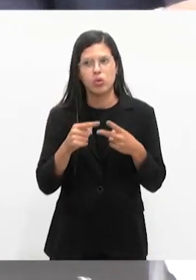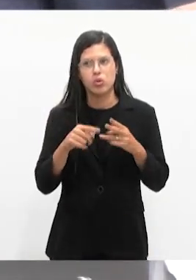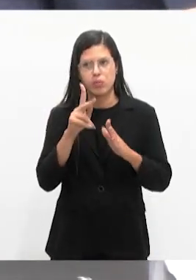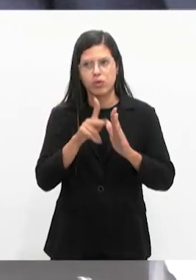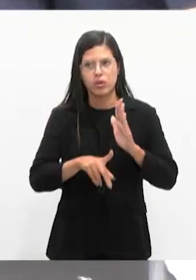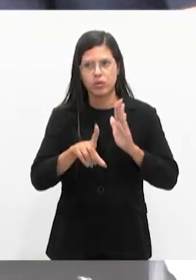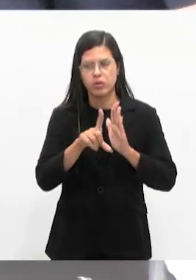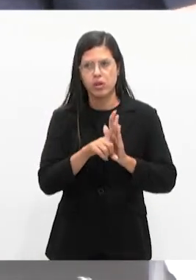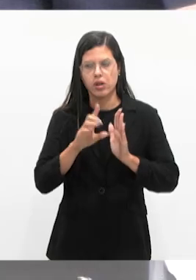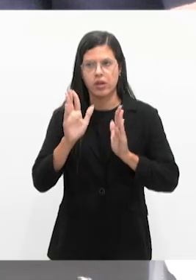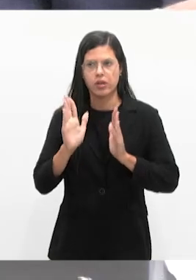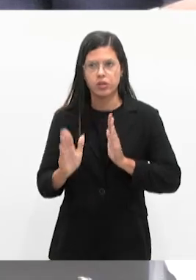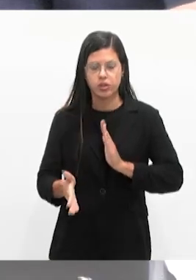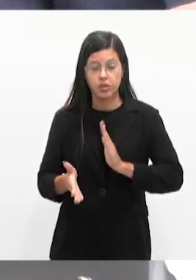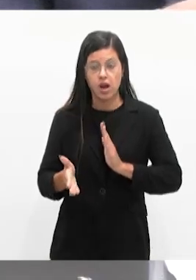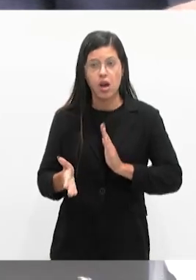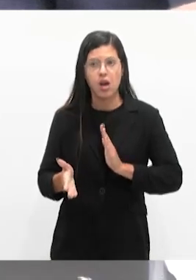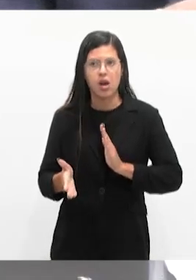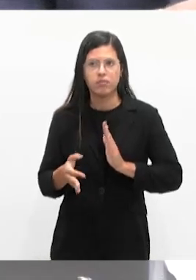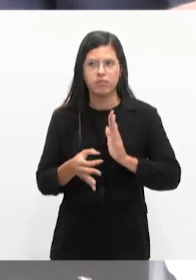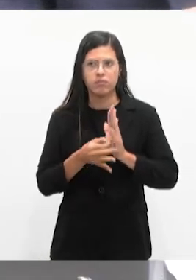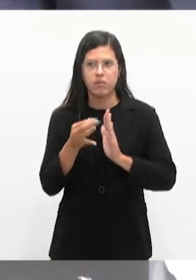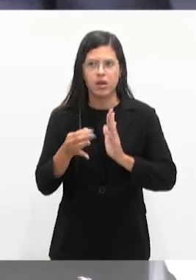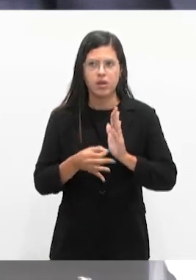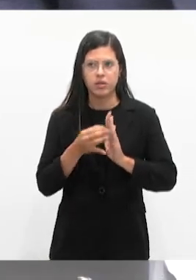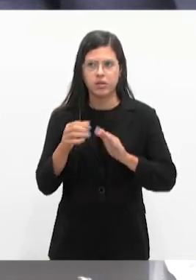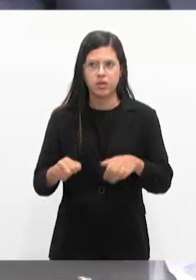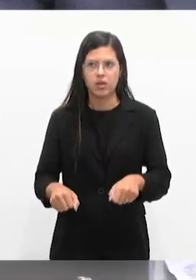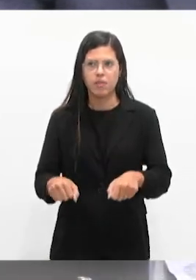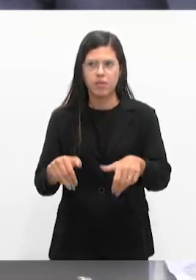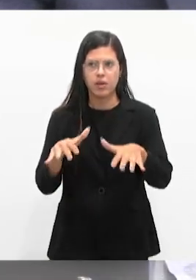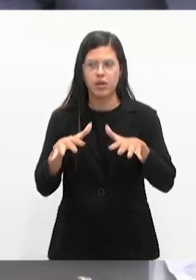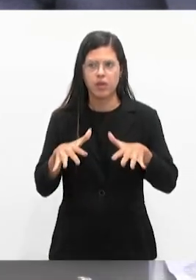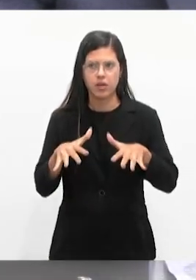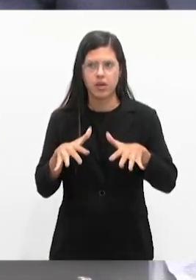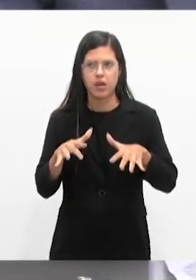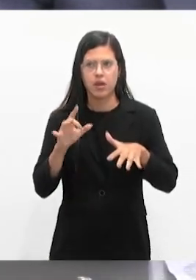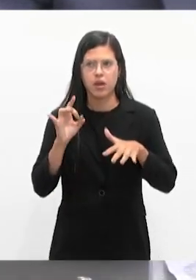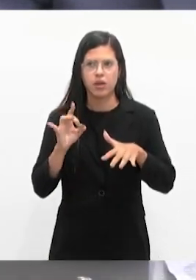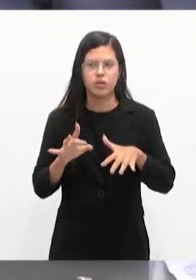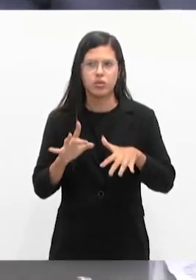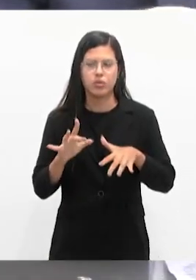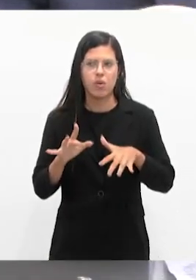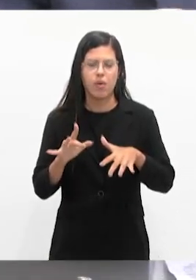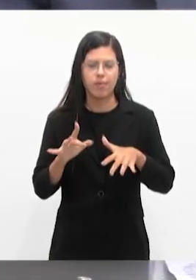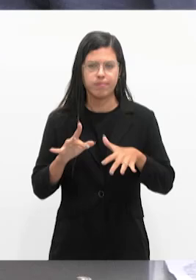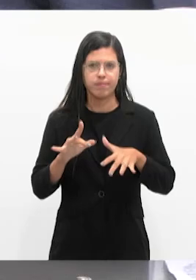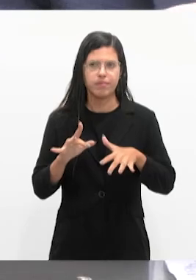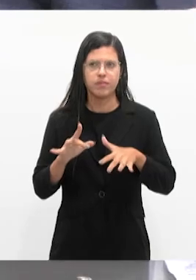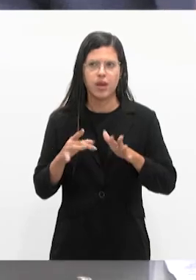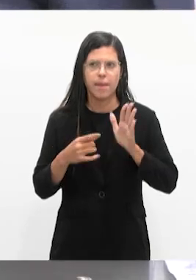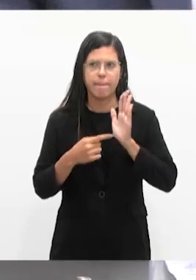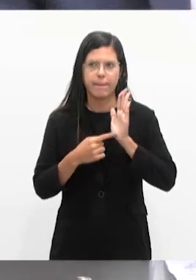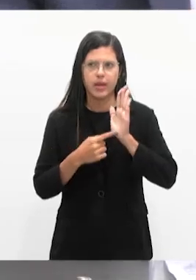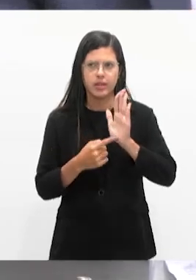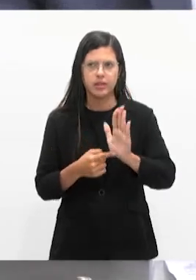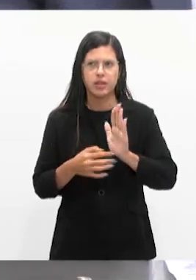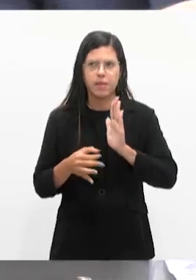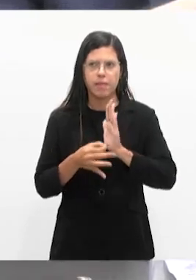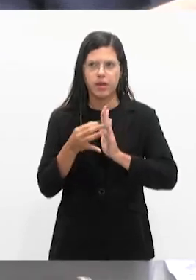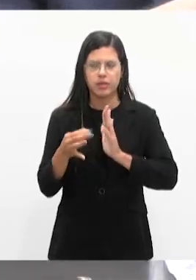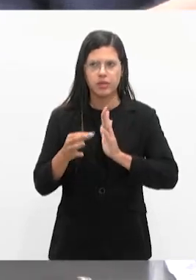que já receberam parecer em plenário, e seria apenas para apresentar